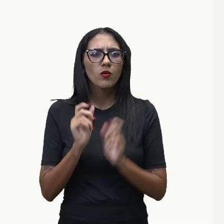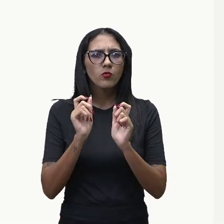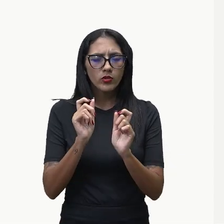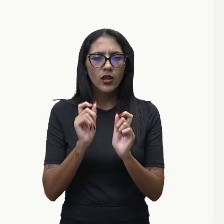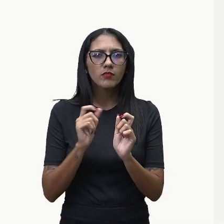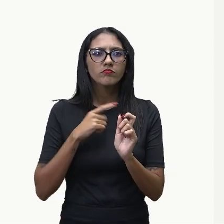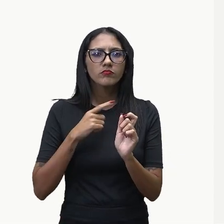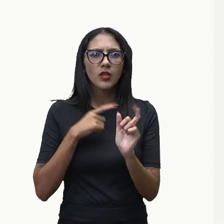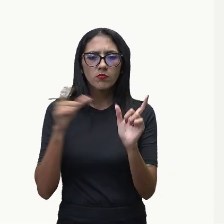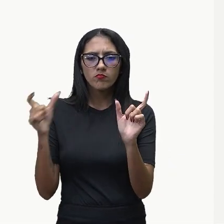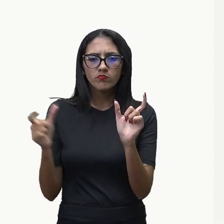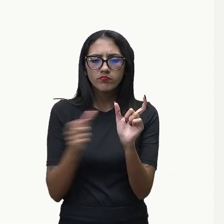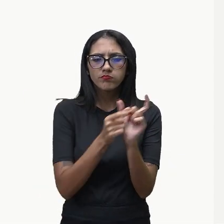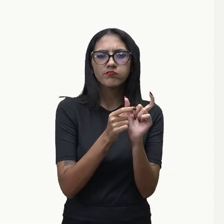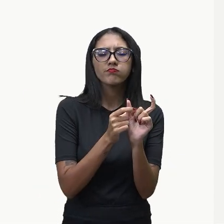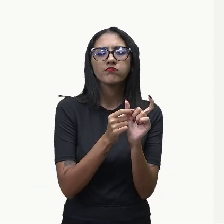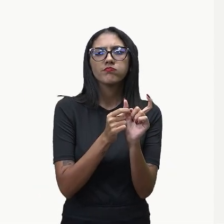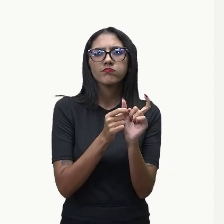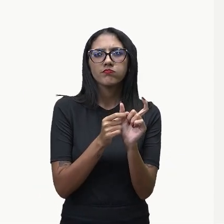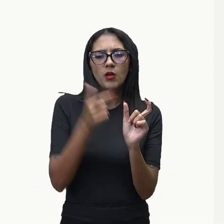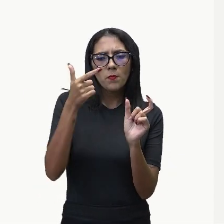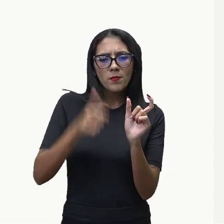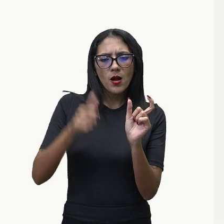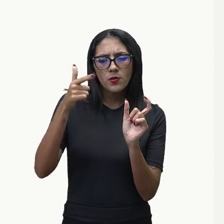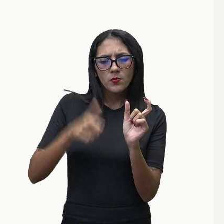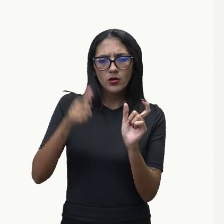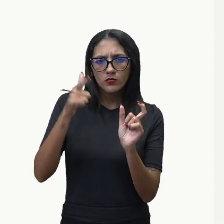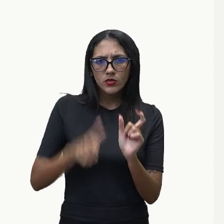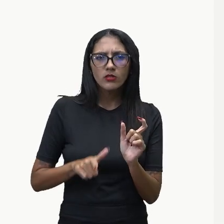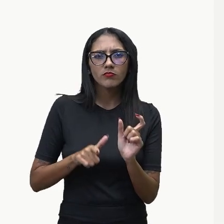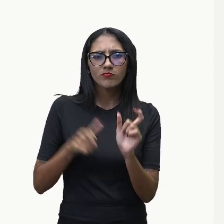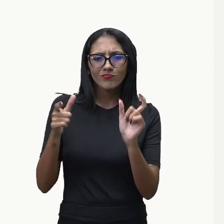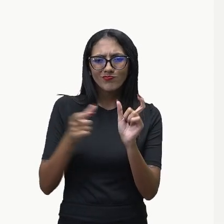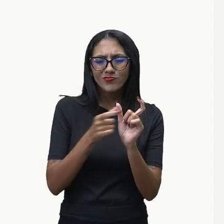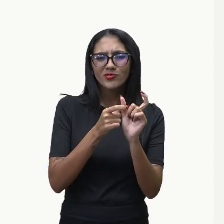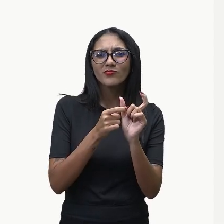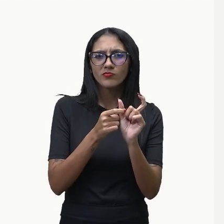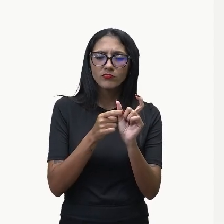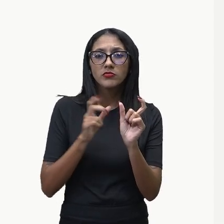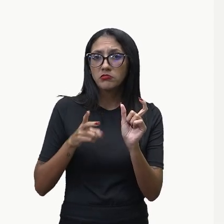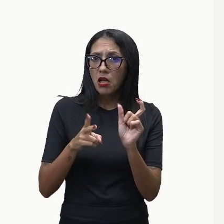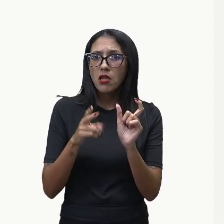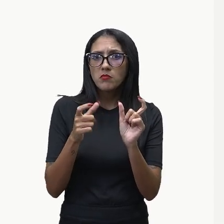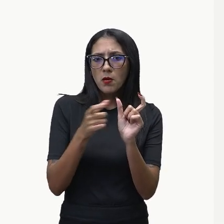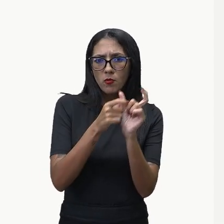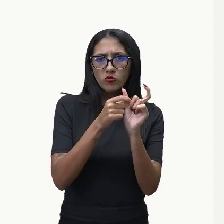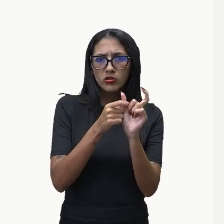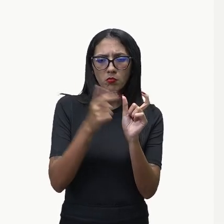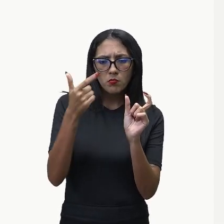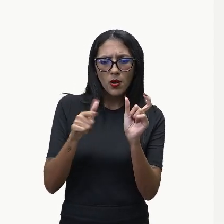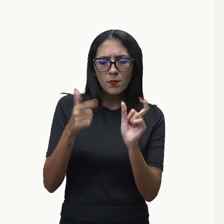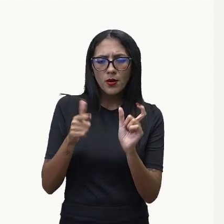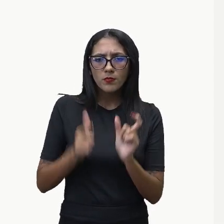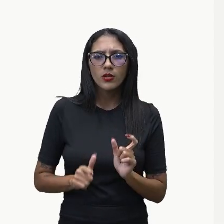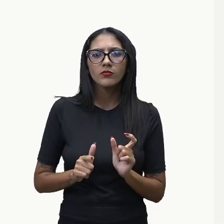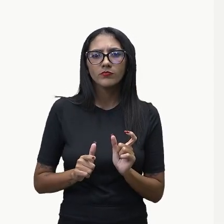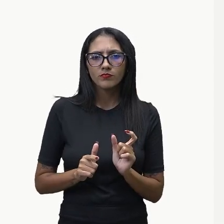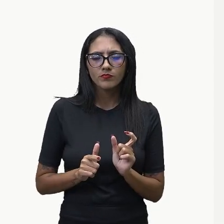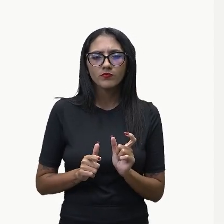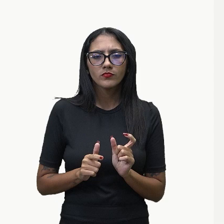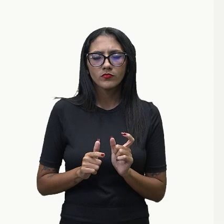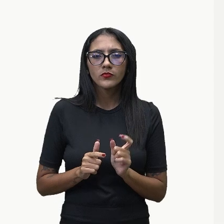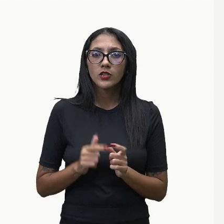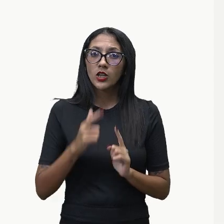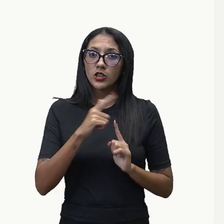uma repetição, uma sequência de repetições de conjunções, ok? Geralmente conjunções